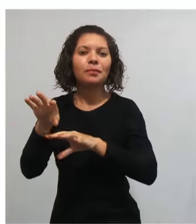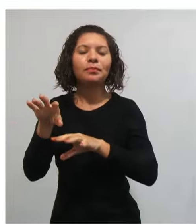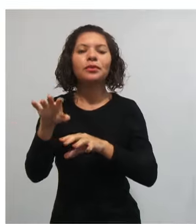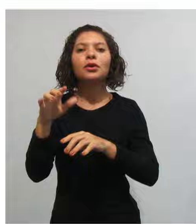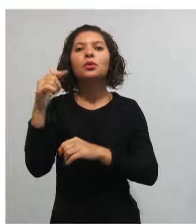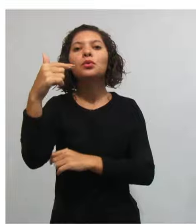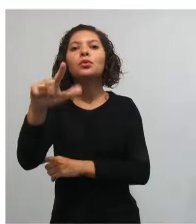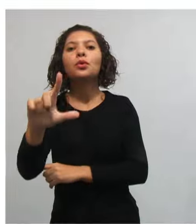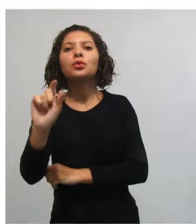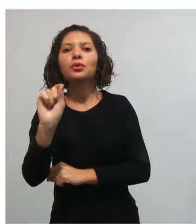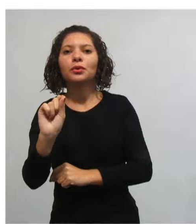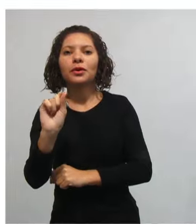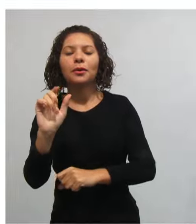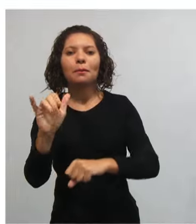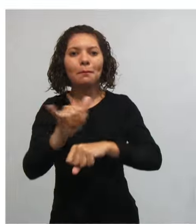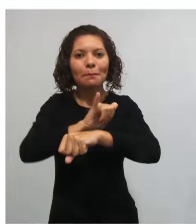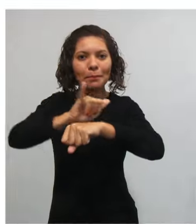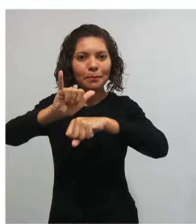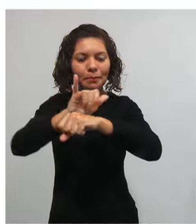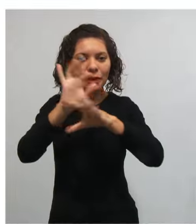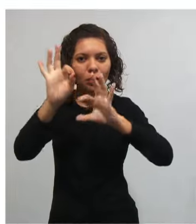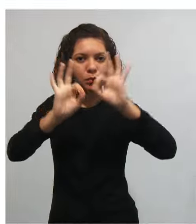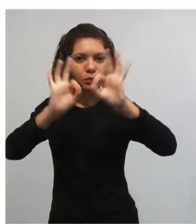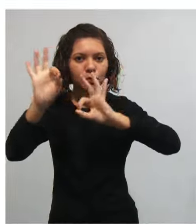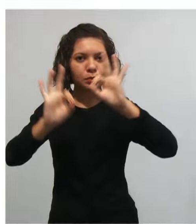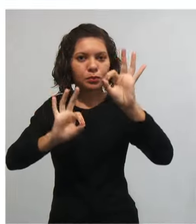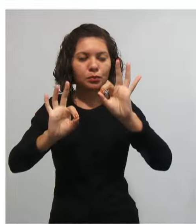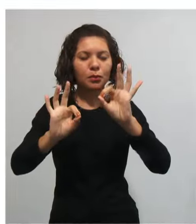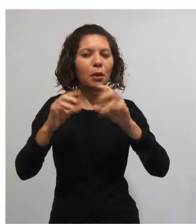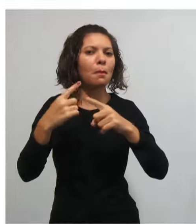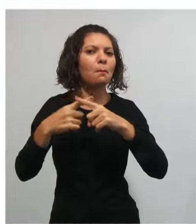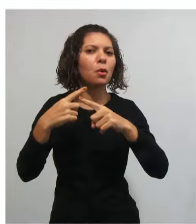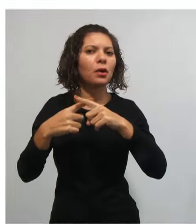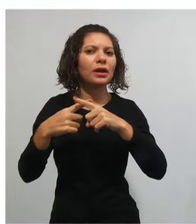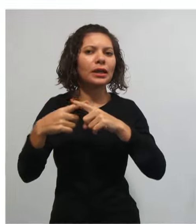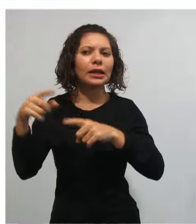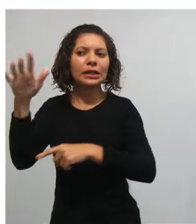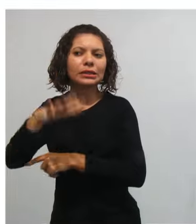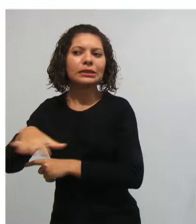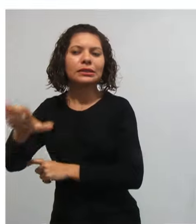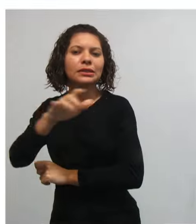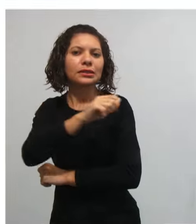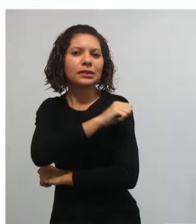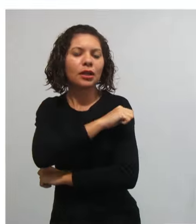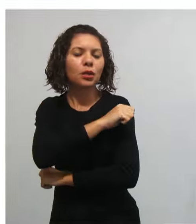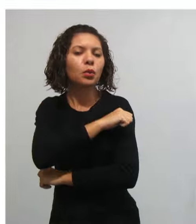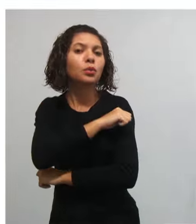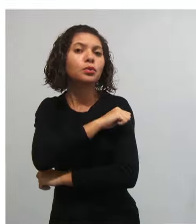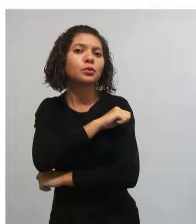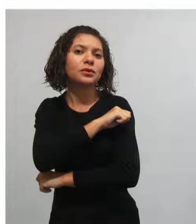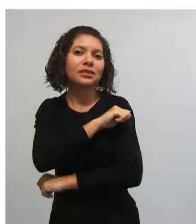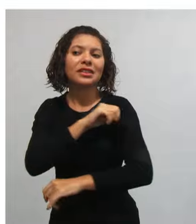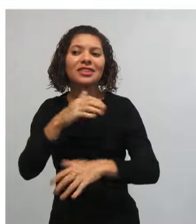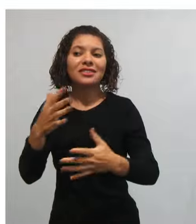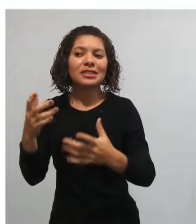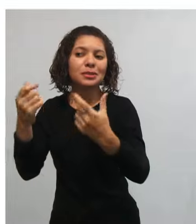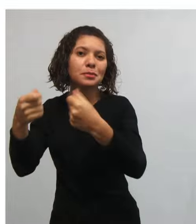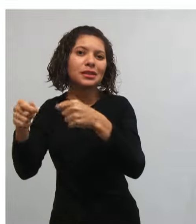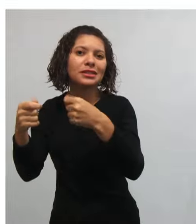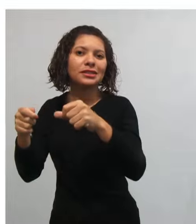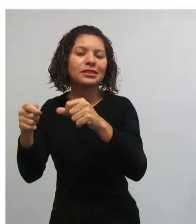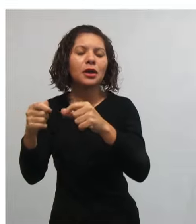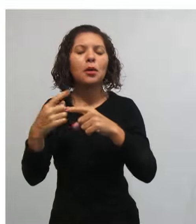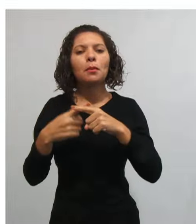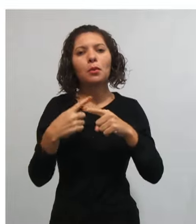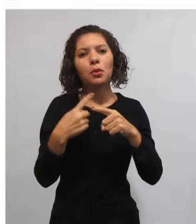estabelecer estratégias de recuperação para os alunos com menor rendimento Então não é porque o al aluno